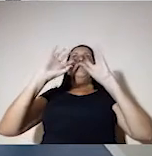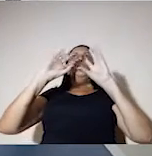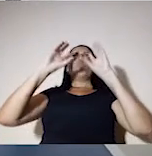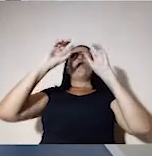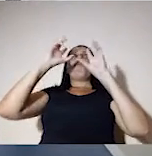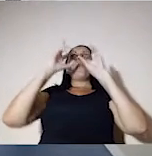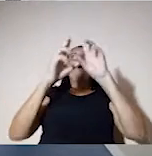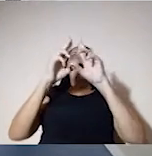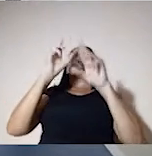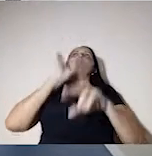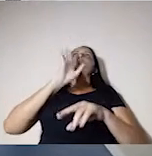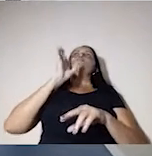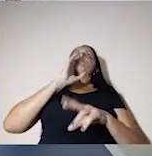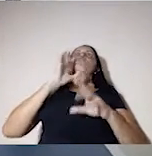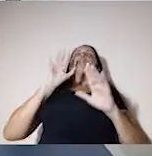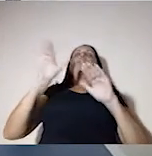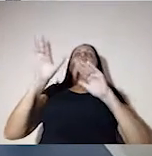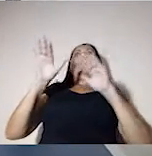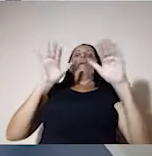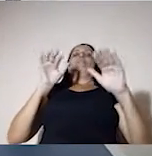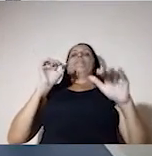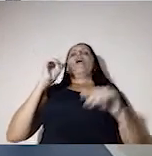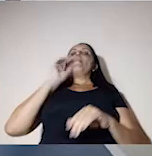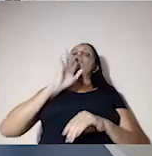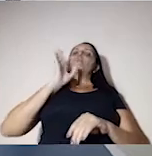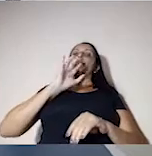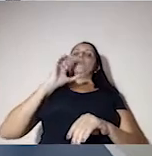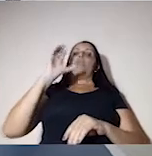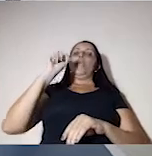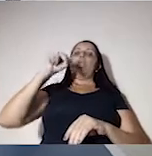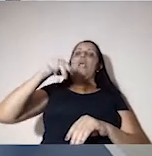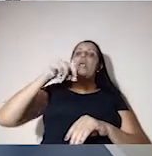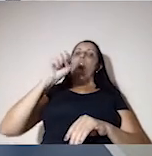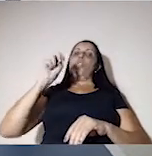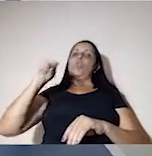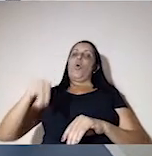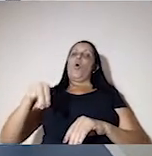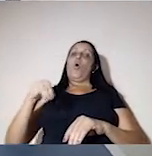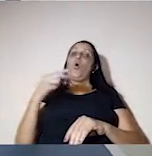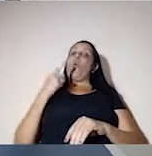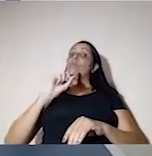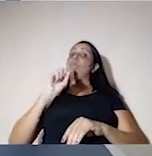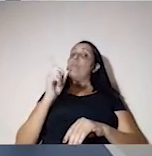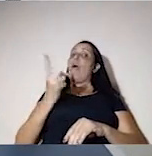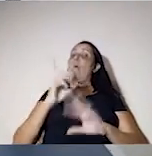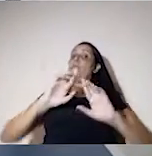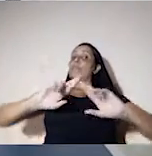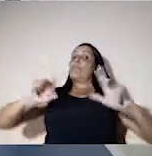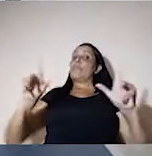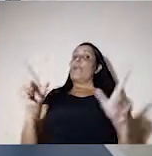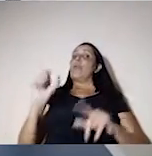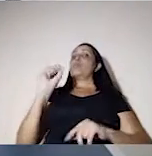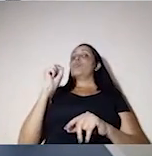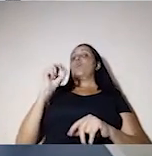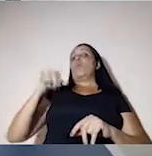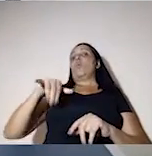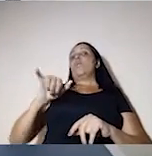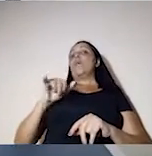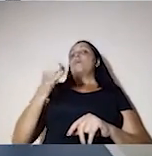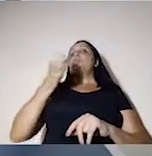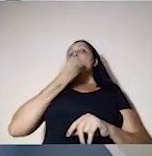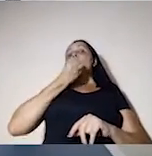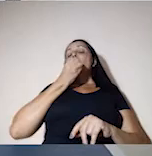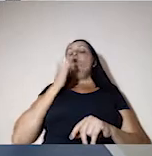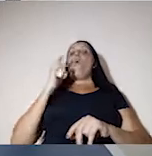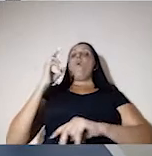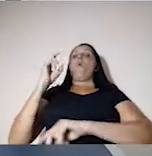aquelas câmeras lentas que são muito legais. Mas a Canon não deixa de ser uma câmera tão inferior à Sony por isso.